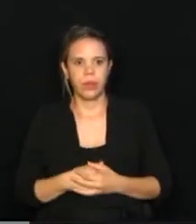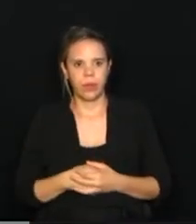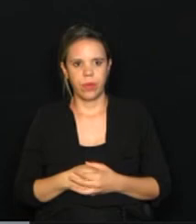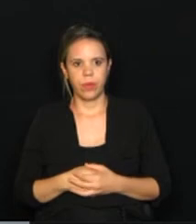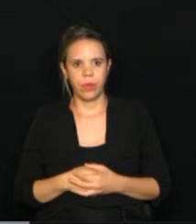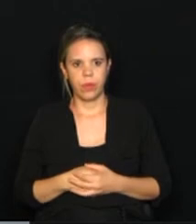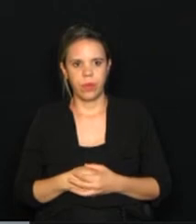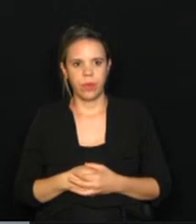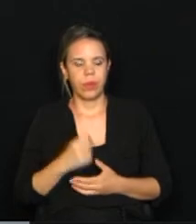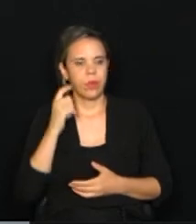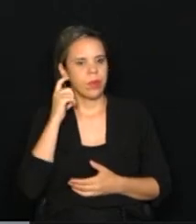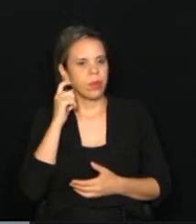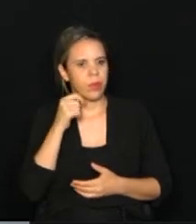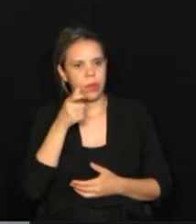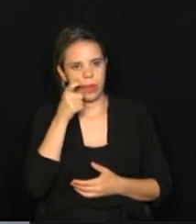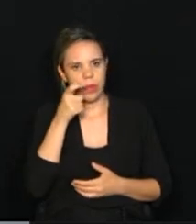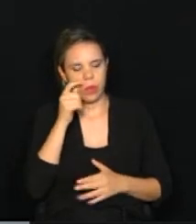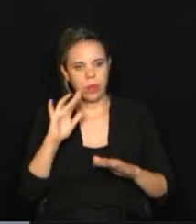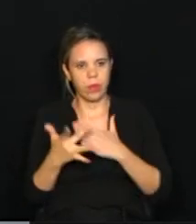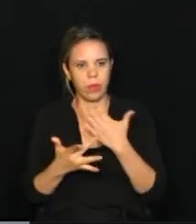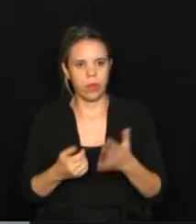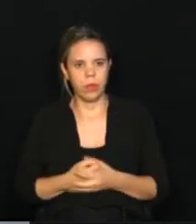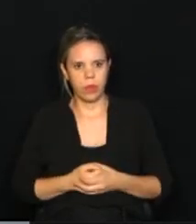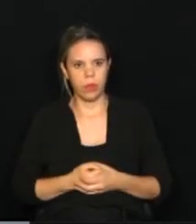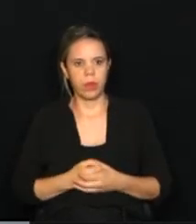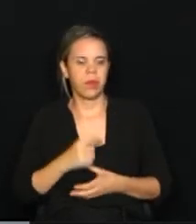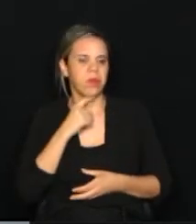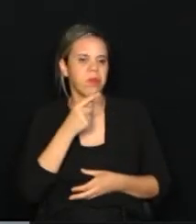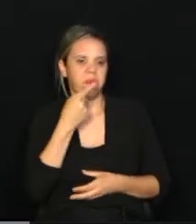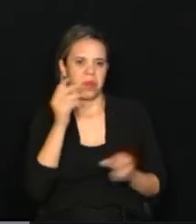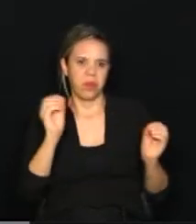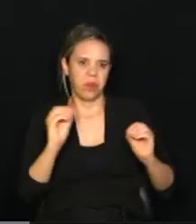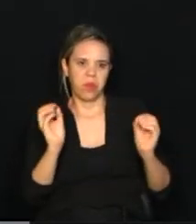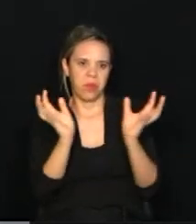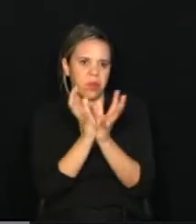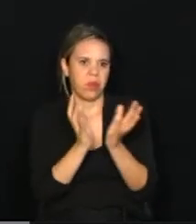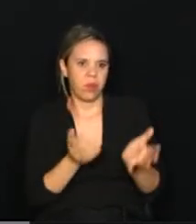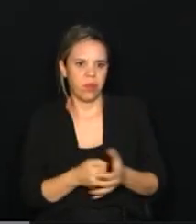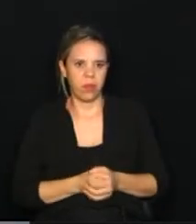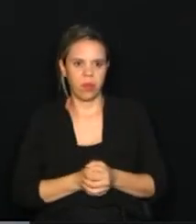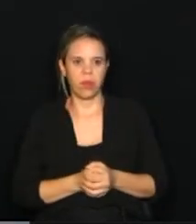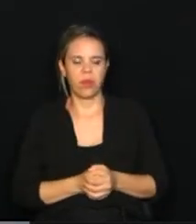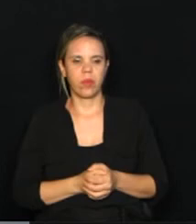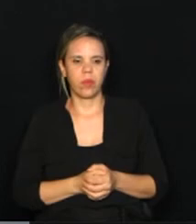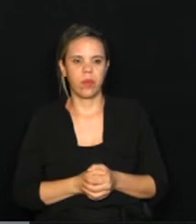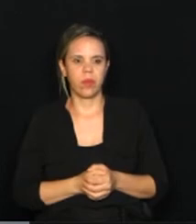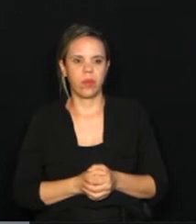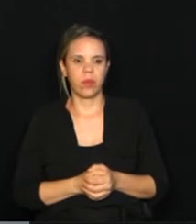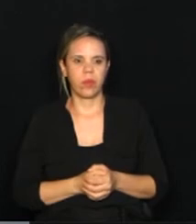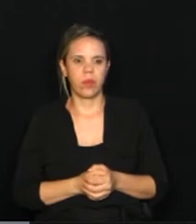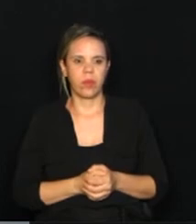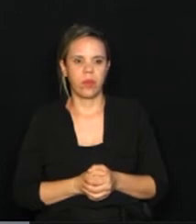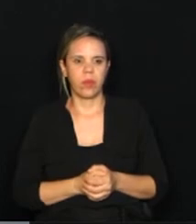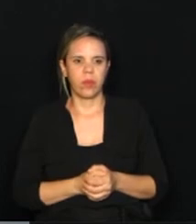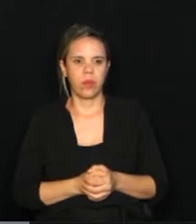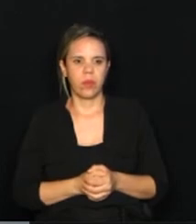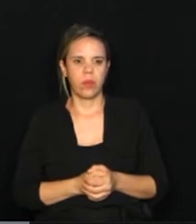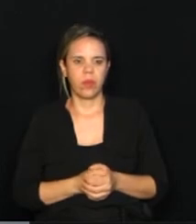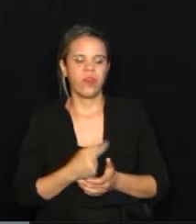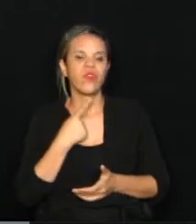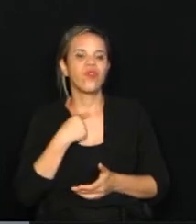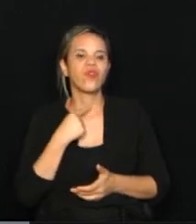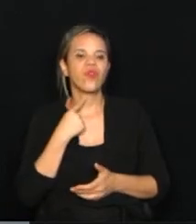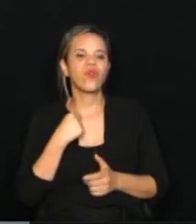vê muita rede social e ninguém fala muito do nosso time. Então, isso dá uma vontade